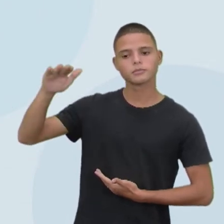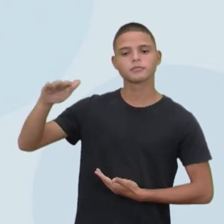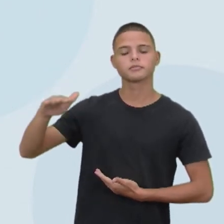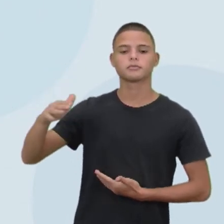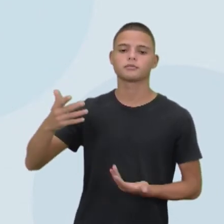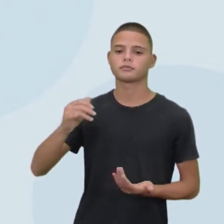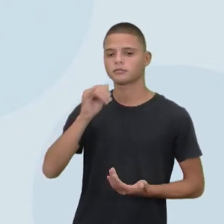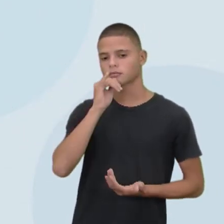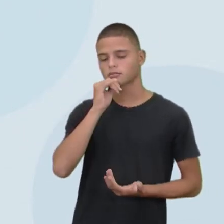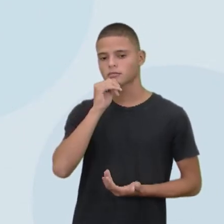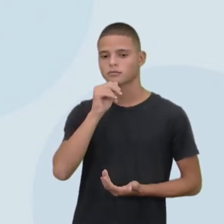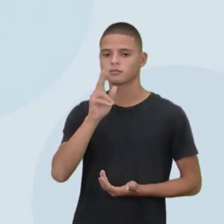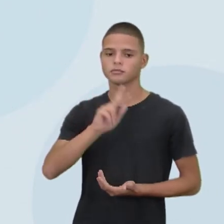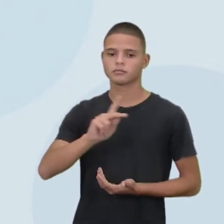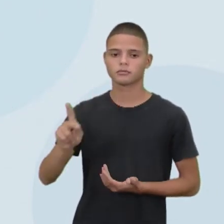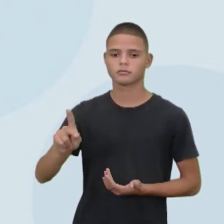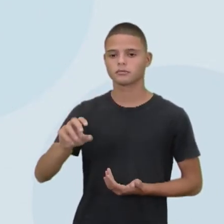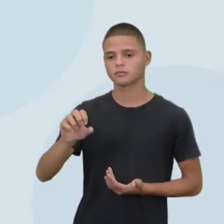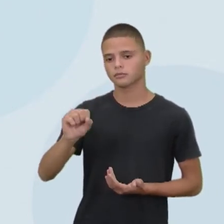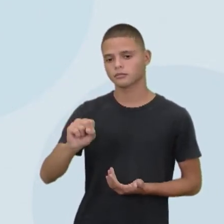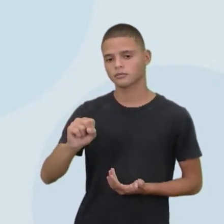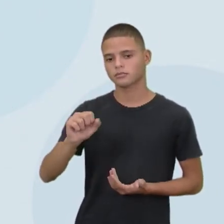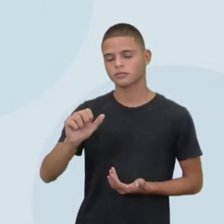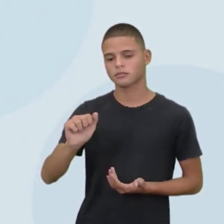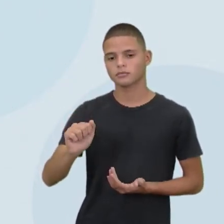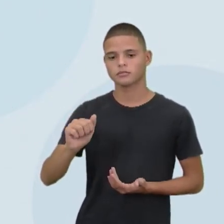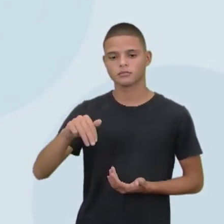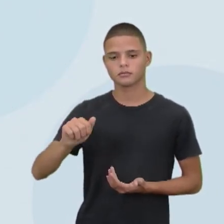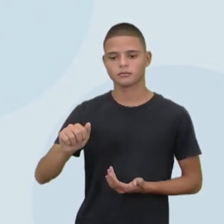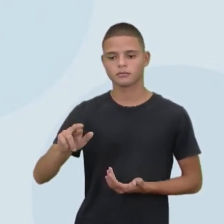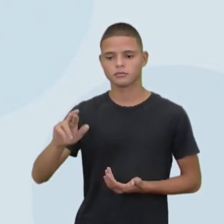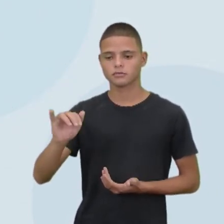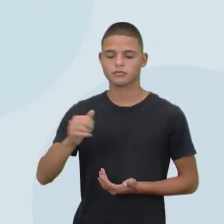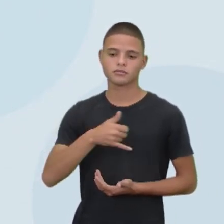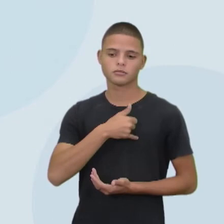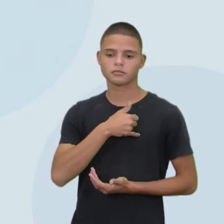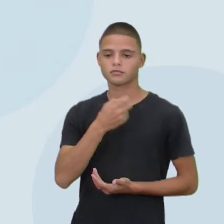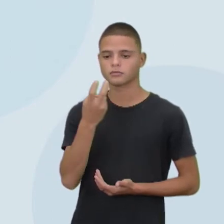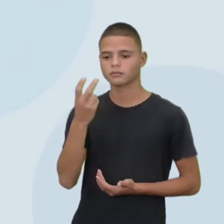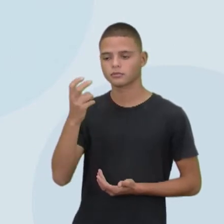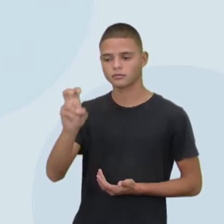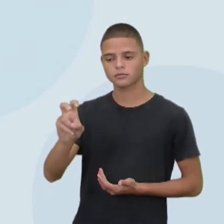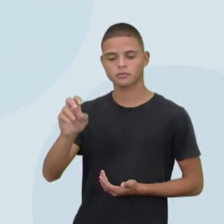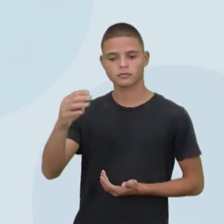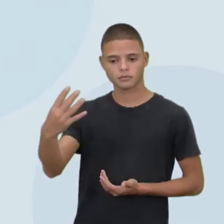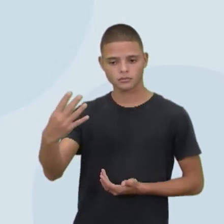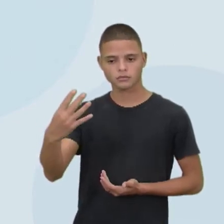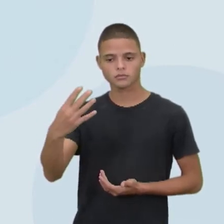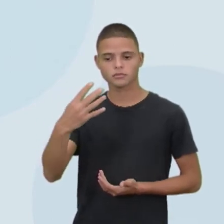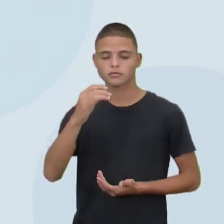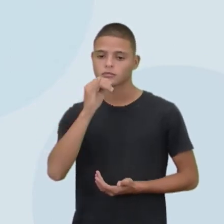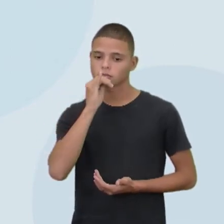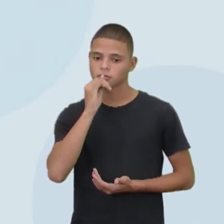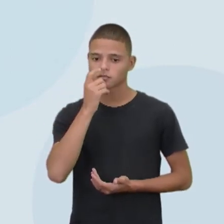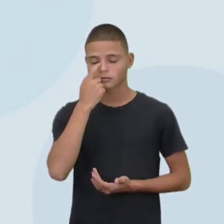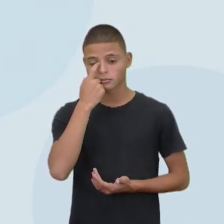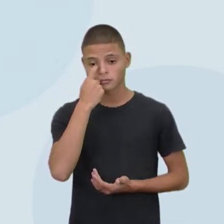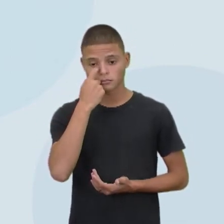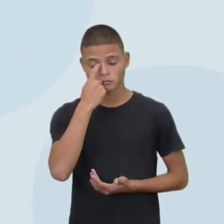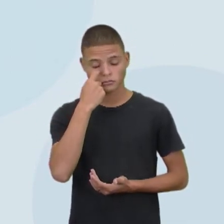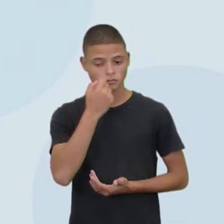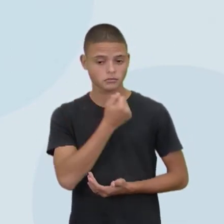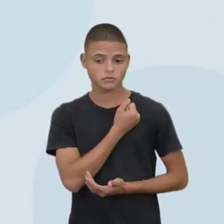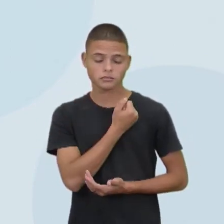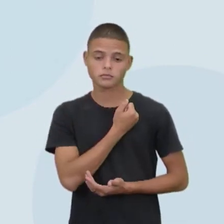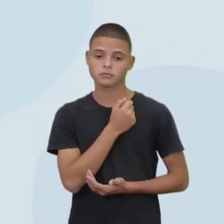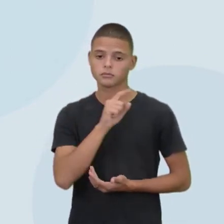Osmar tem, vou falar, 54 anos de idade, por exemplo. Então a gente está falando do quê? A gente está falando de números